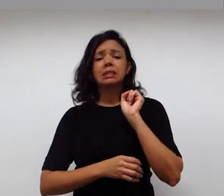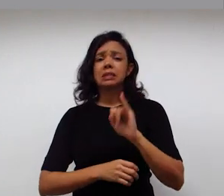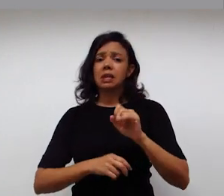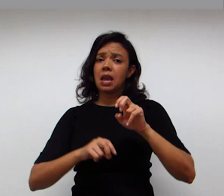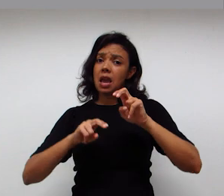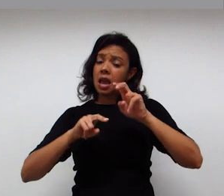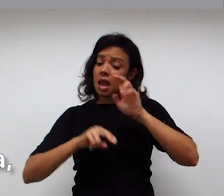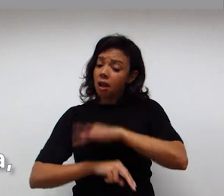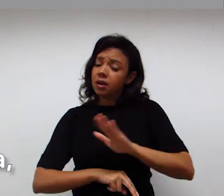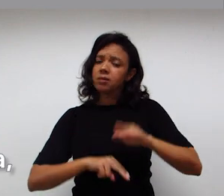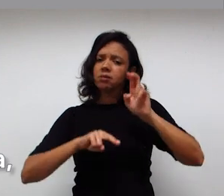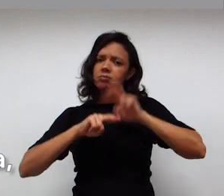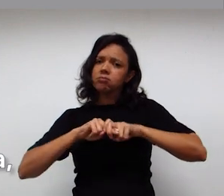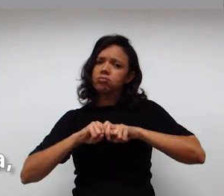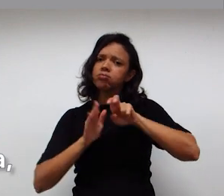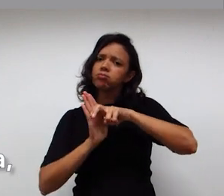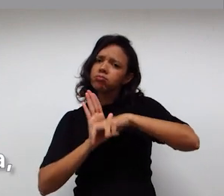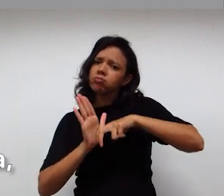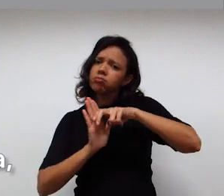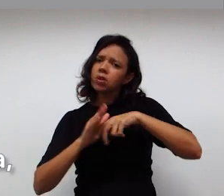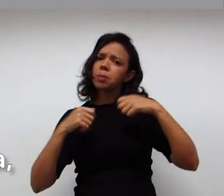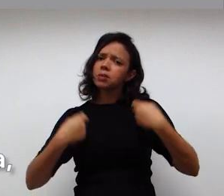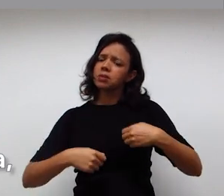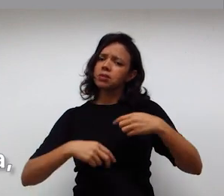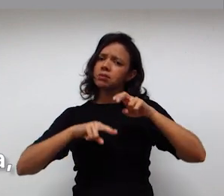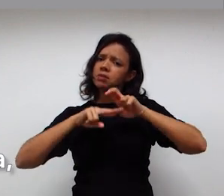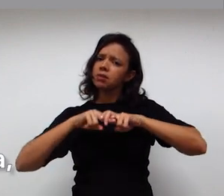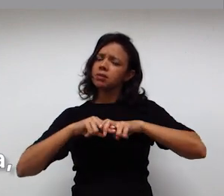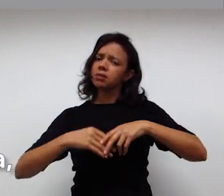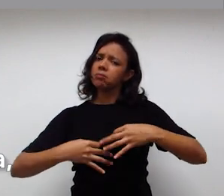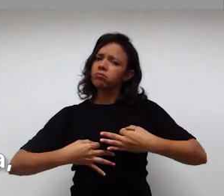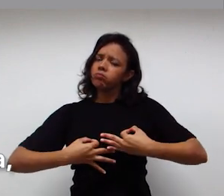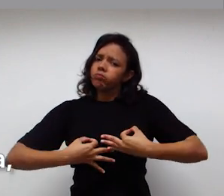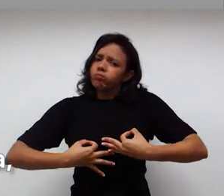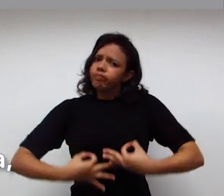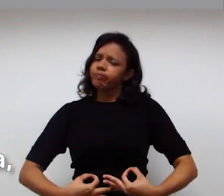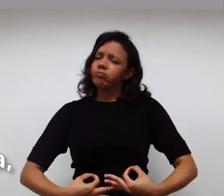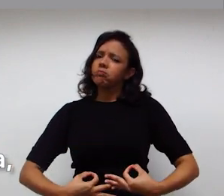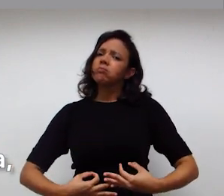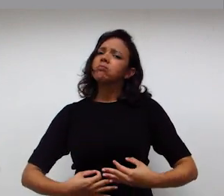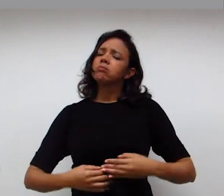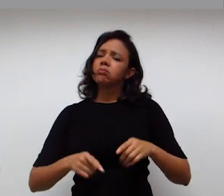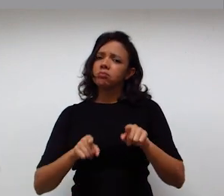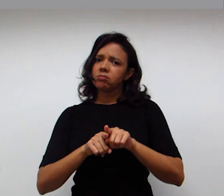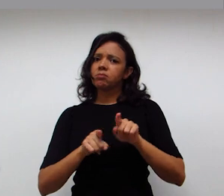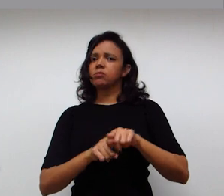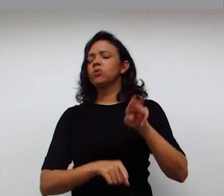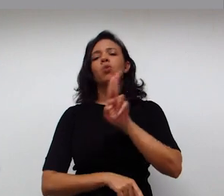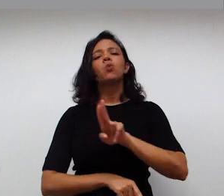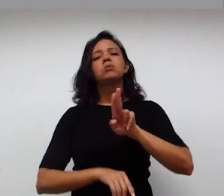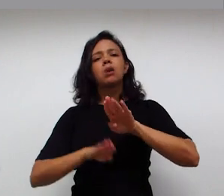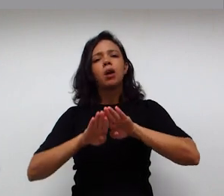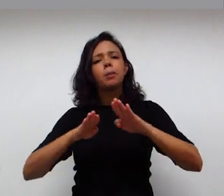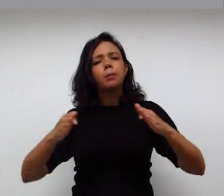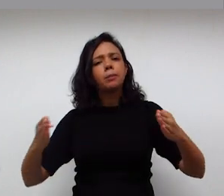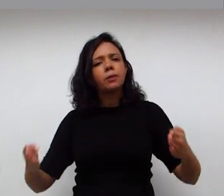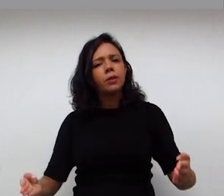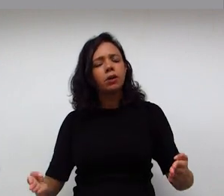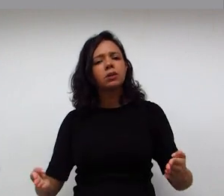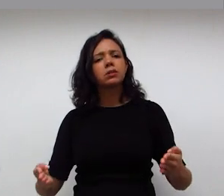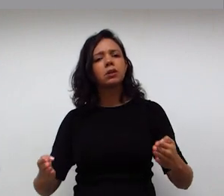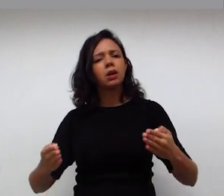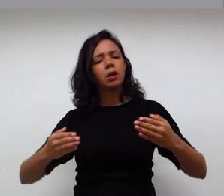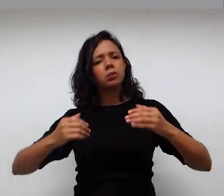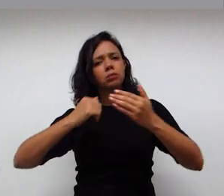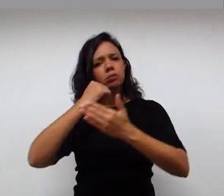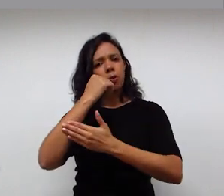preferível que ela fique sentada nessa cadeira de rodas e algo importante é utilizar o apoio de uma mesa, para que ela possa apoiar seus braços